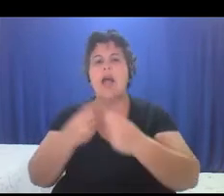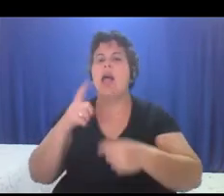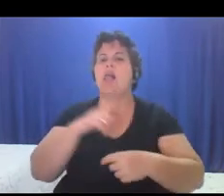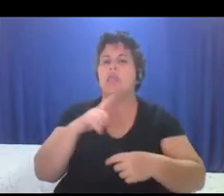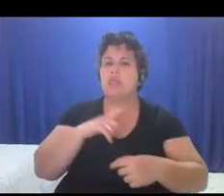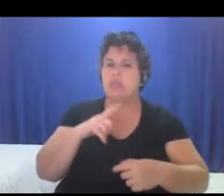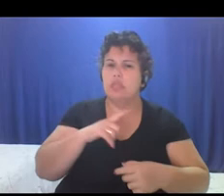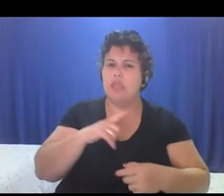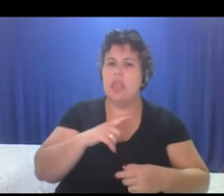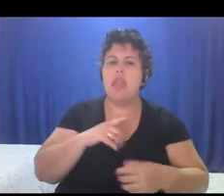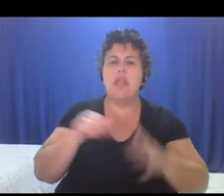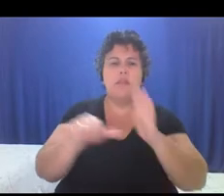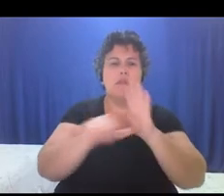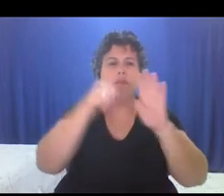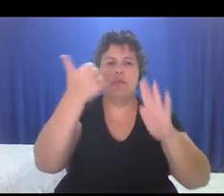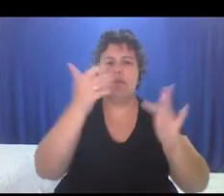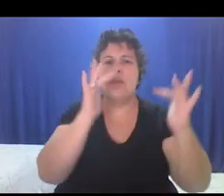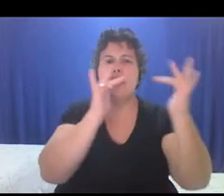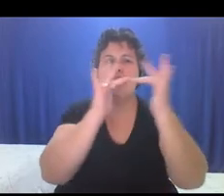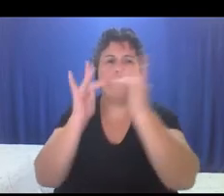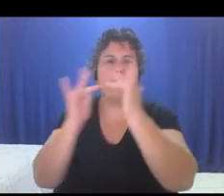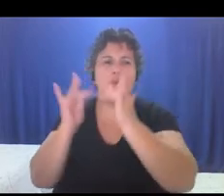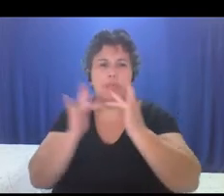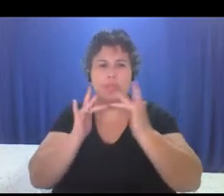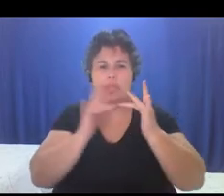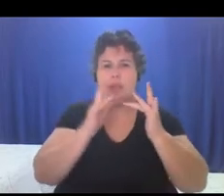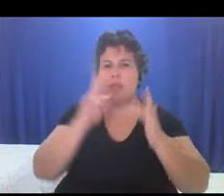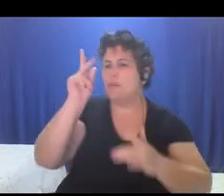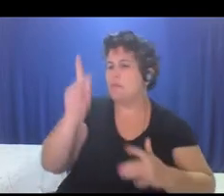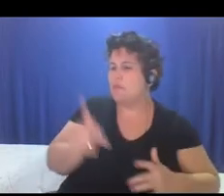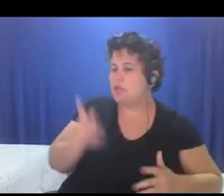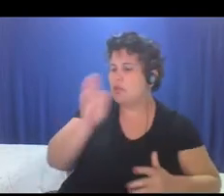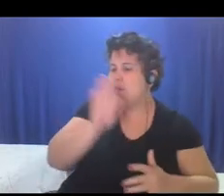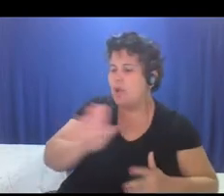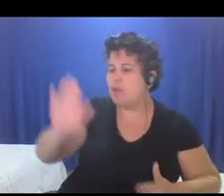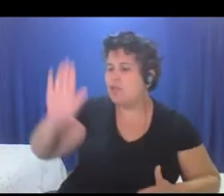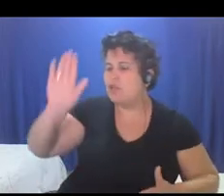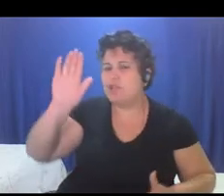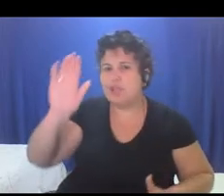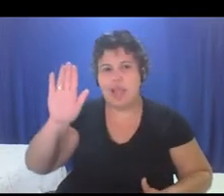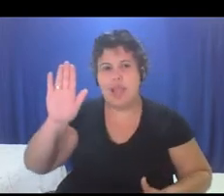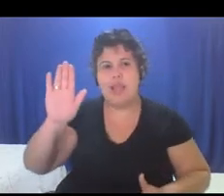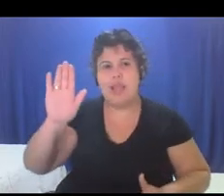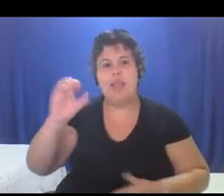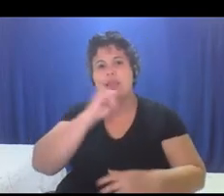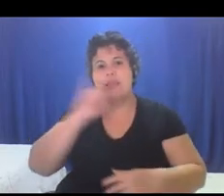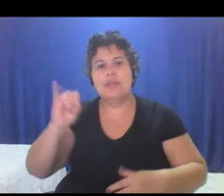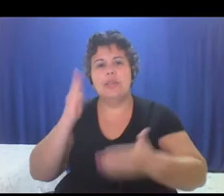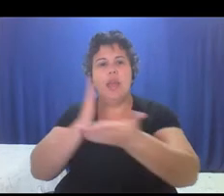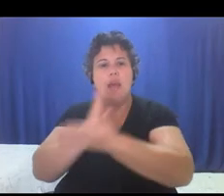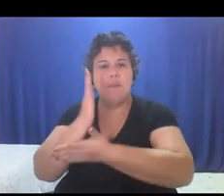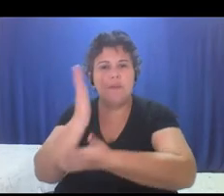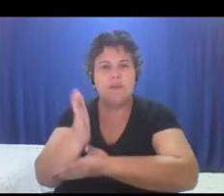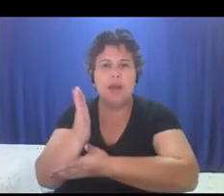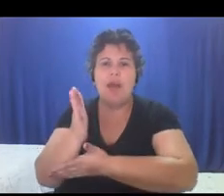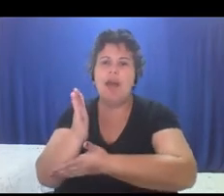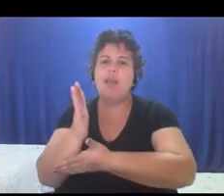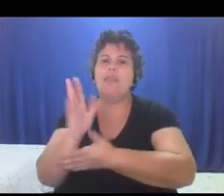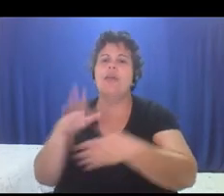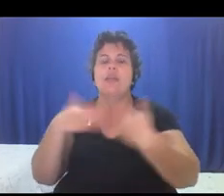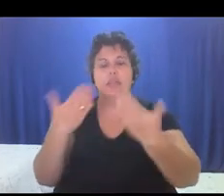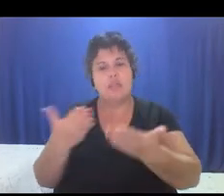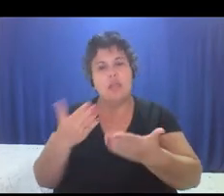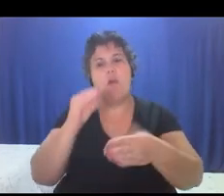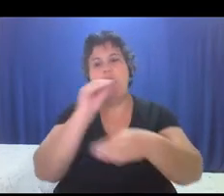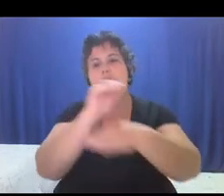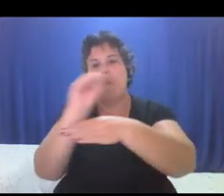contato com uma pessoa candidata, durante o processo, ela sendo aprovada. Então, acho que todo esse cuidado que a